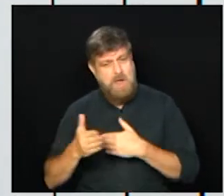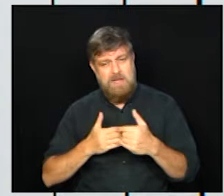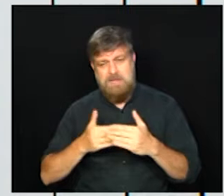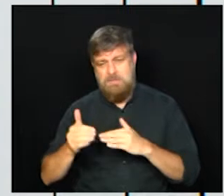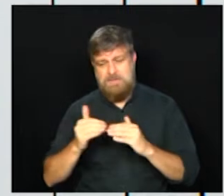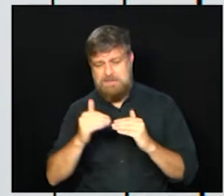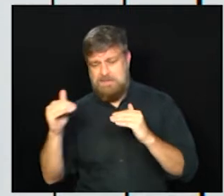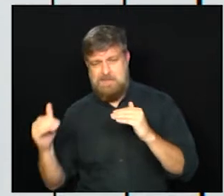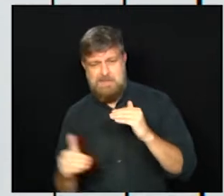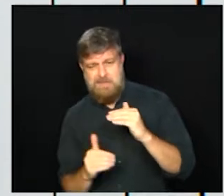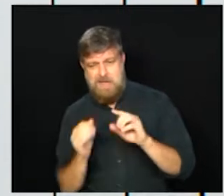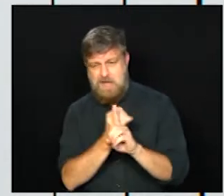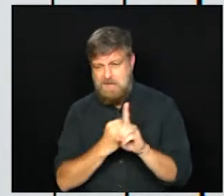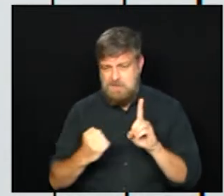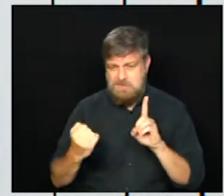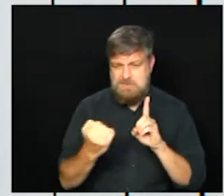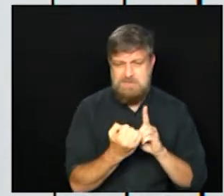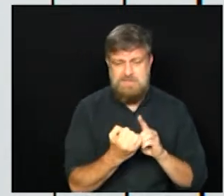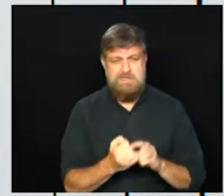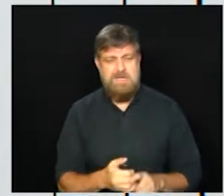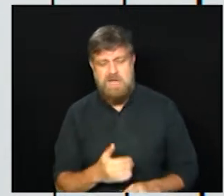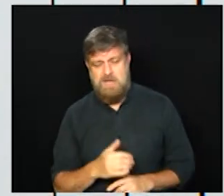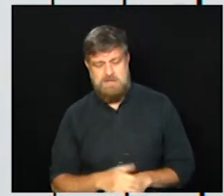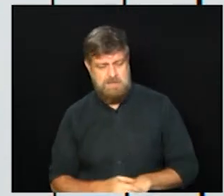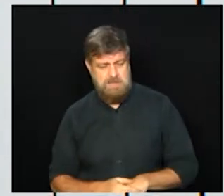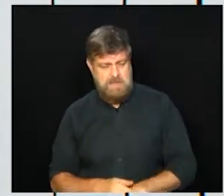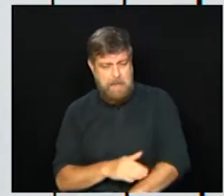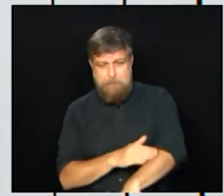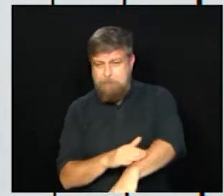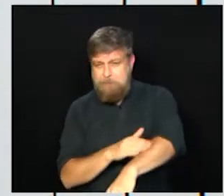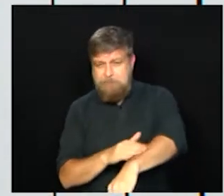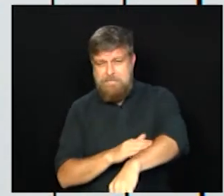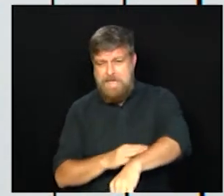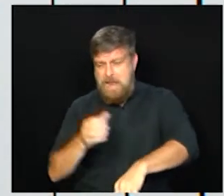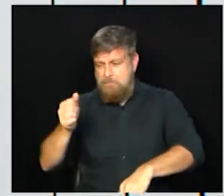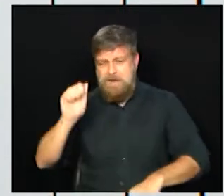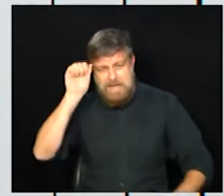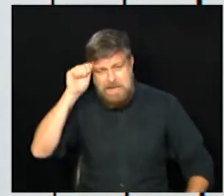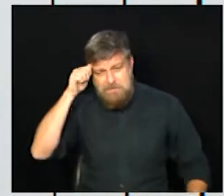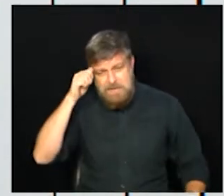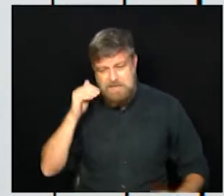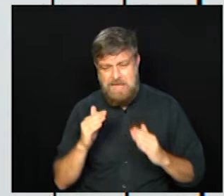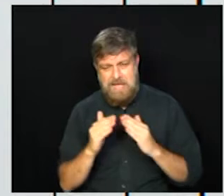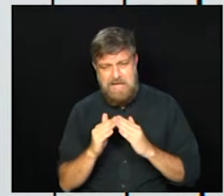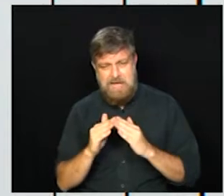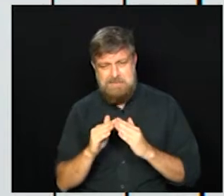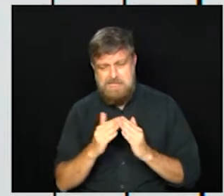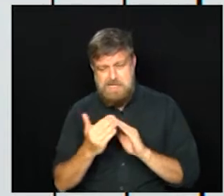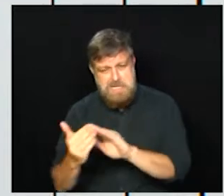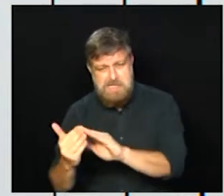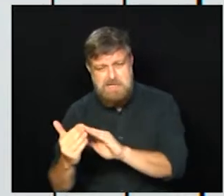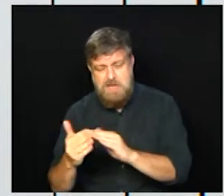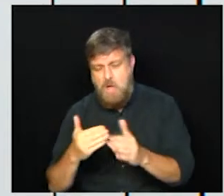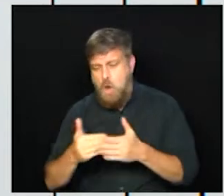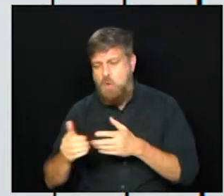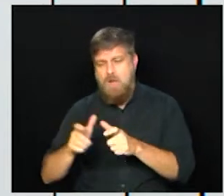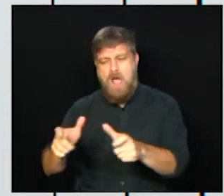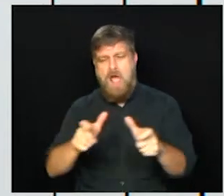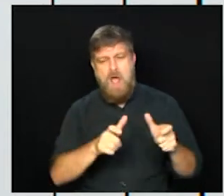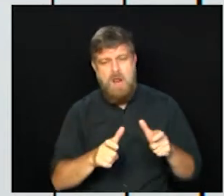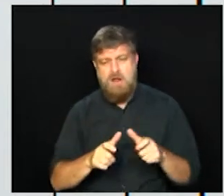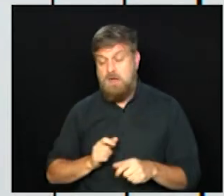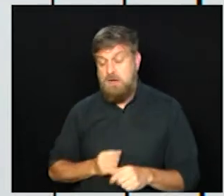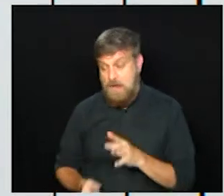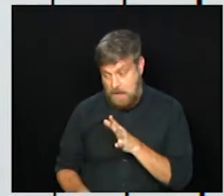classe social, da cor, do local onde mora, das condições que você vive, você é inserido, quando a